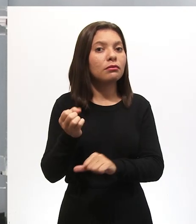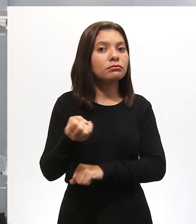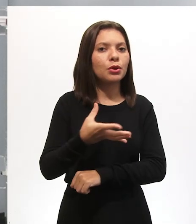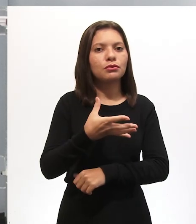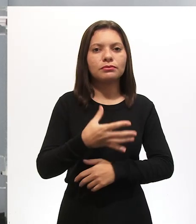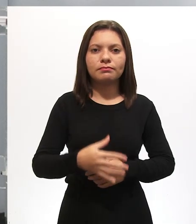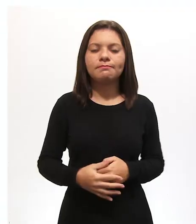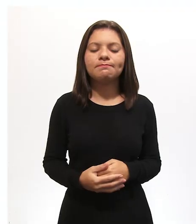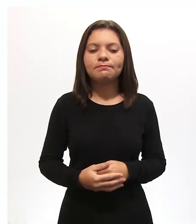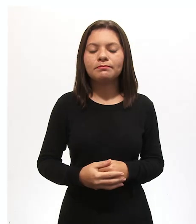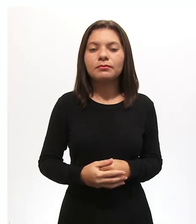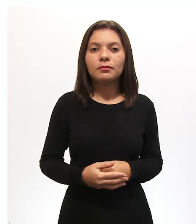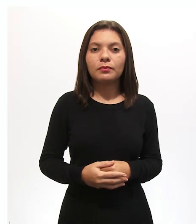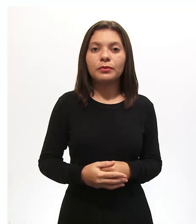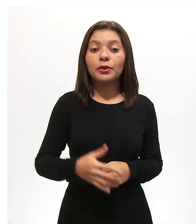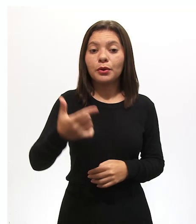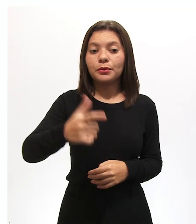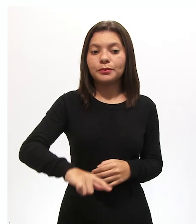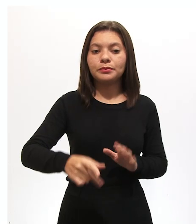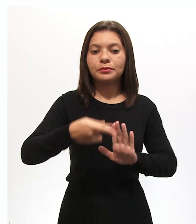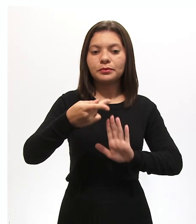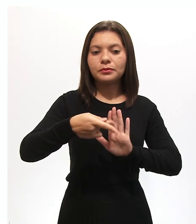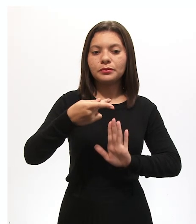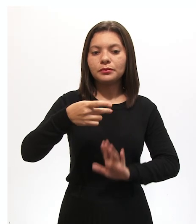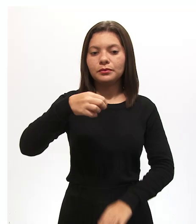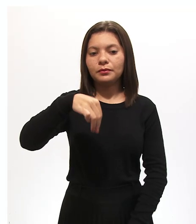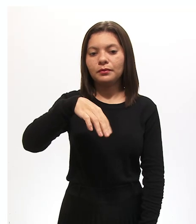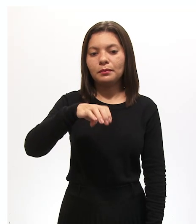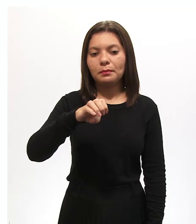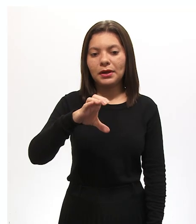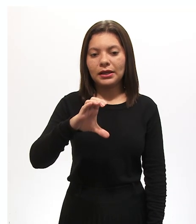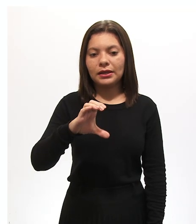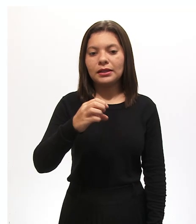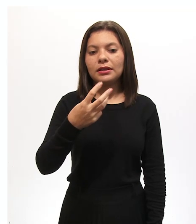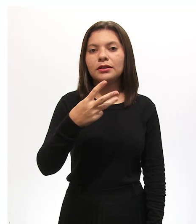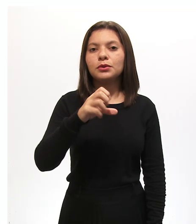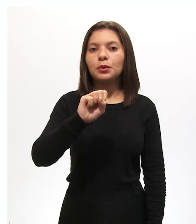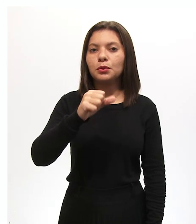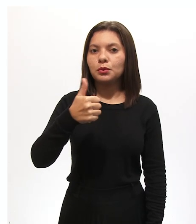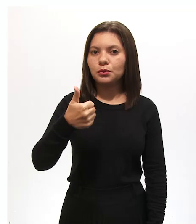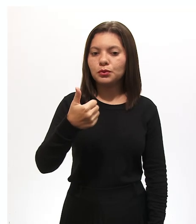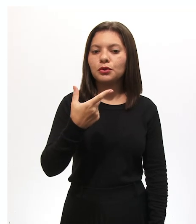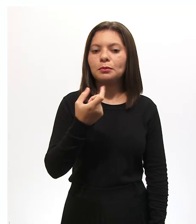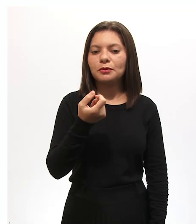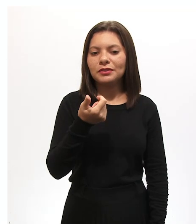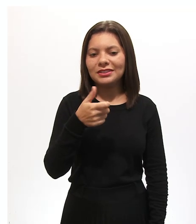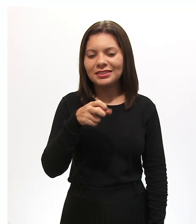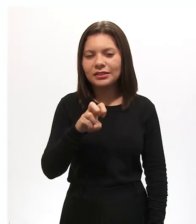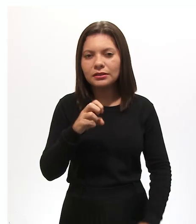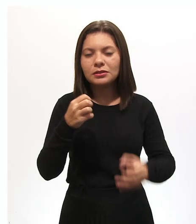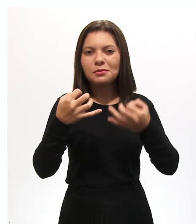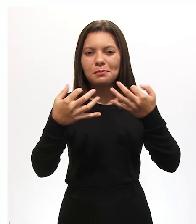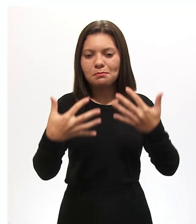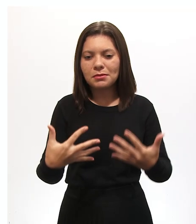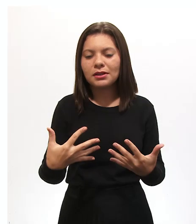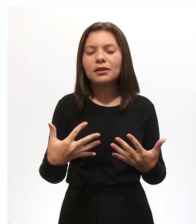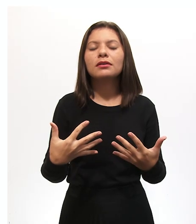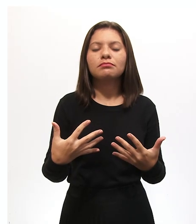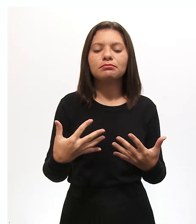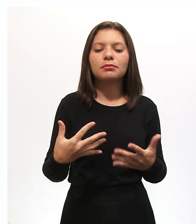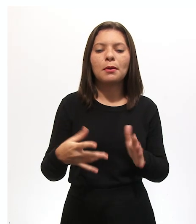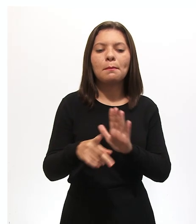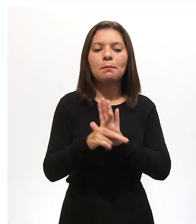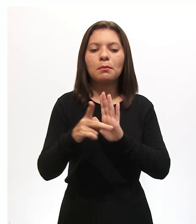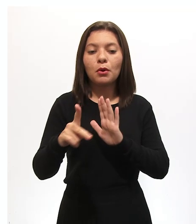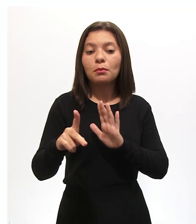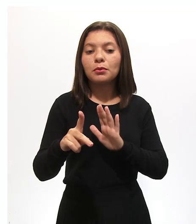Tá? E a Portaria MEC 381 de 2025, ela regulamenta transições específicas do marco